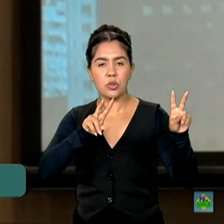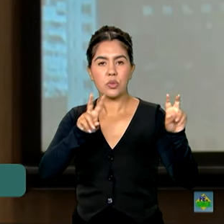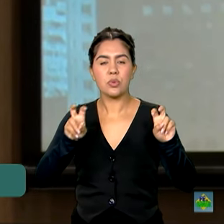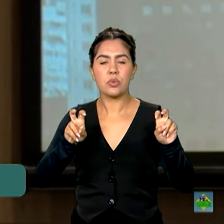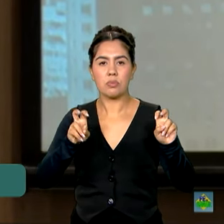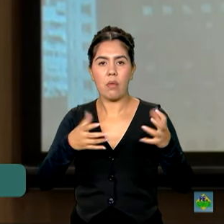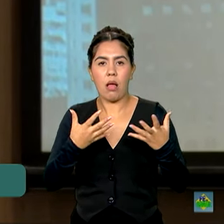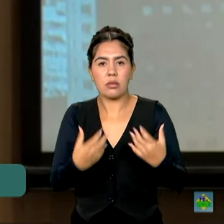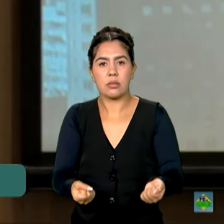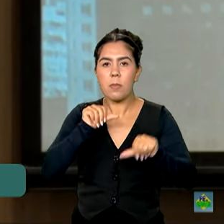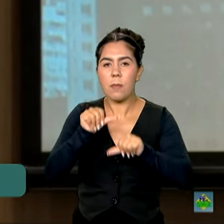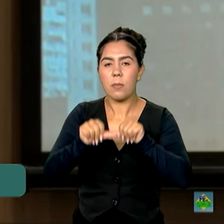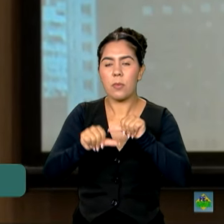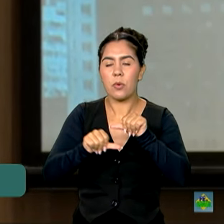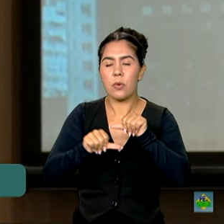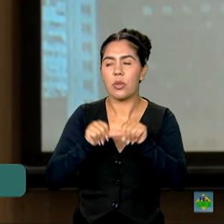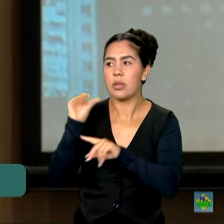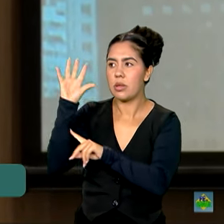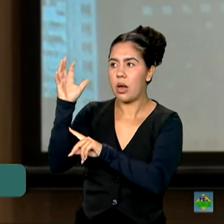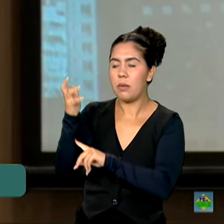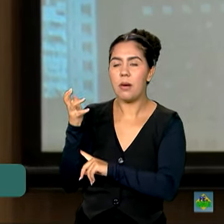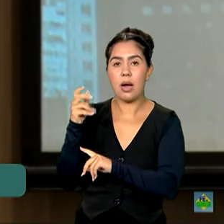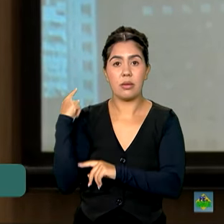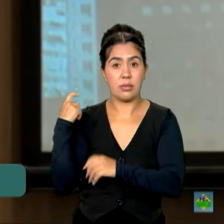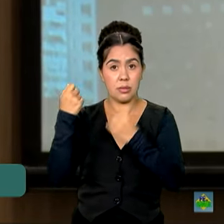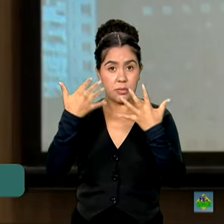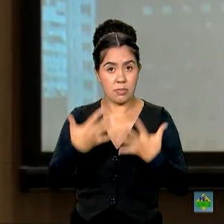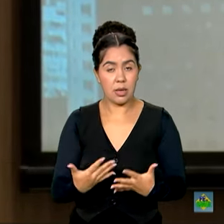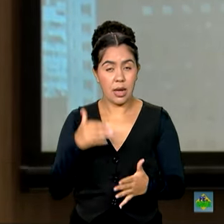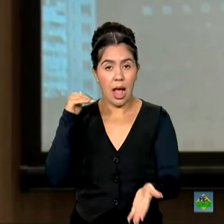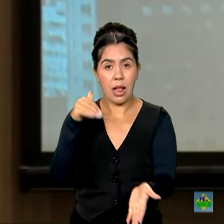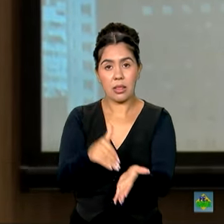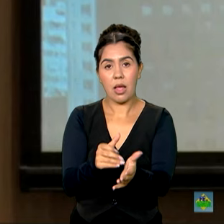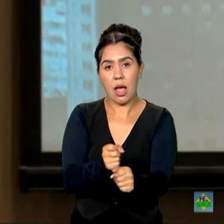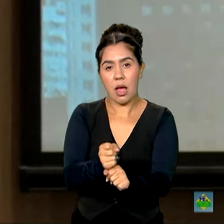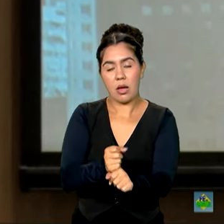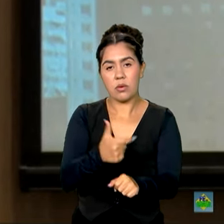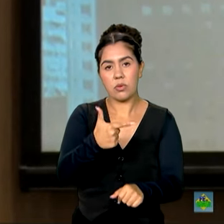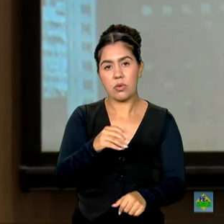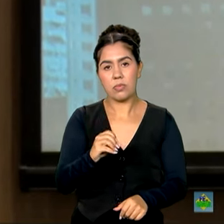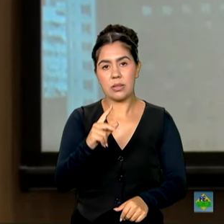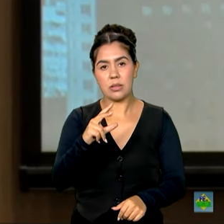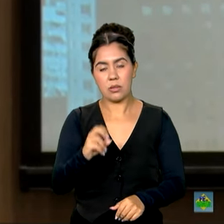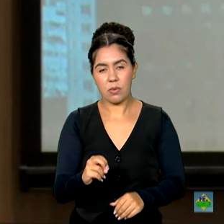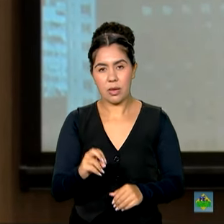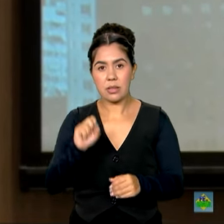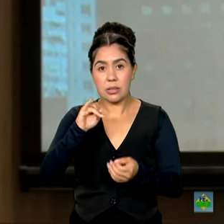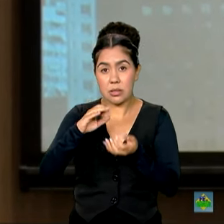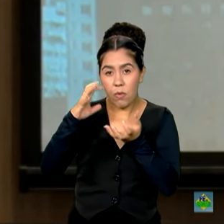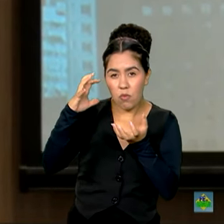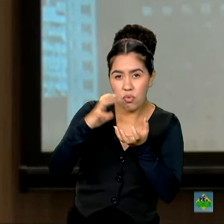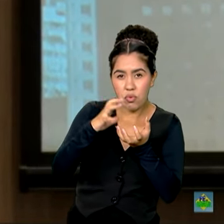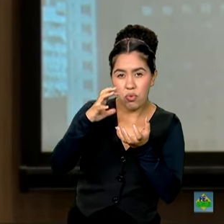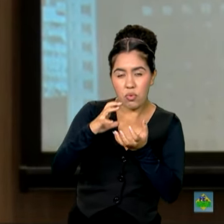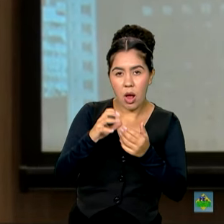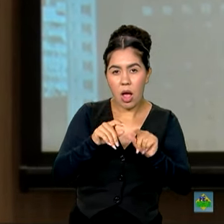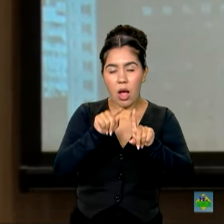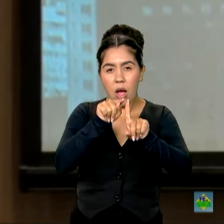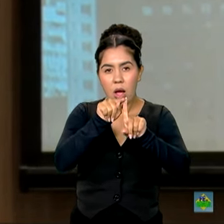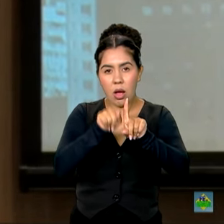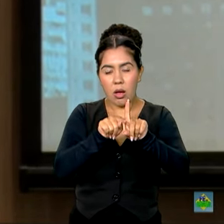mudanças climáticas. Em 2050, caso o aquecimento global não seja mantido bem abaixo de 2 graus